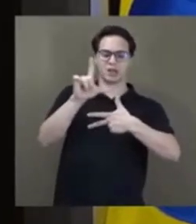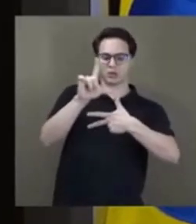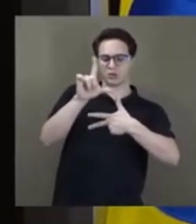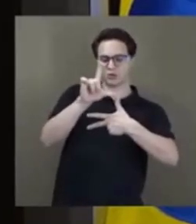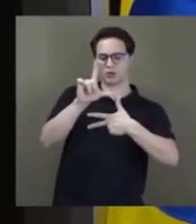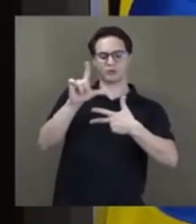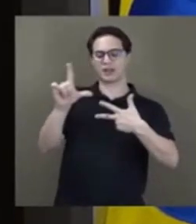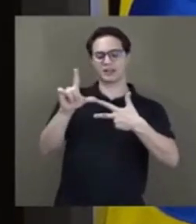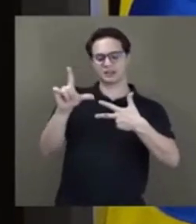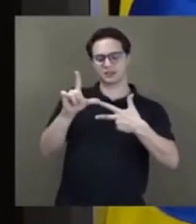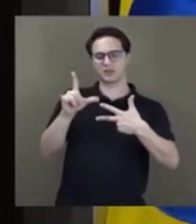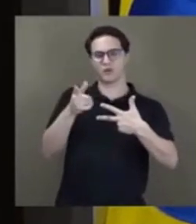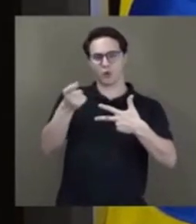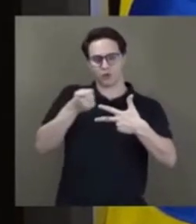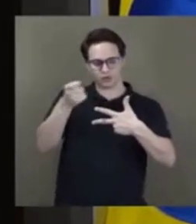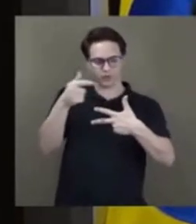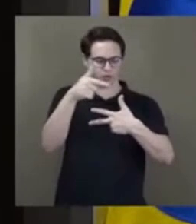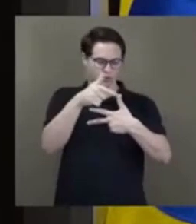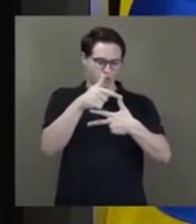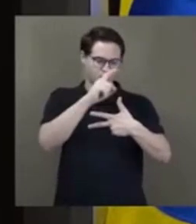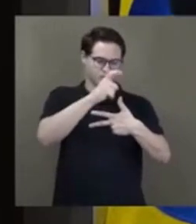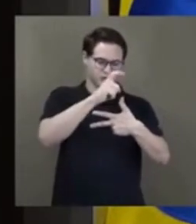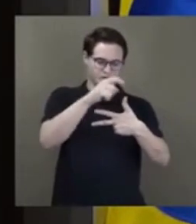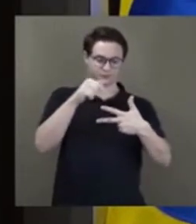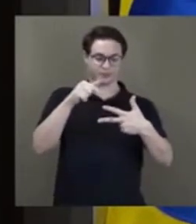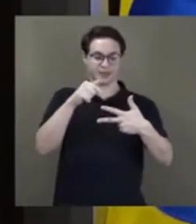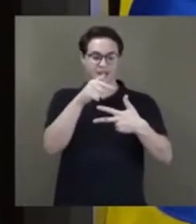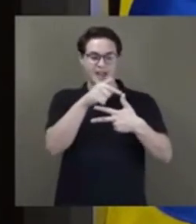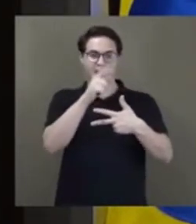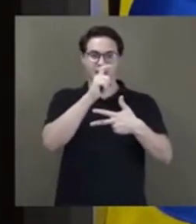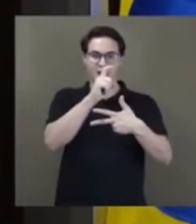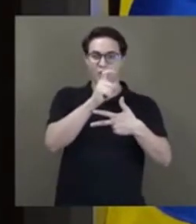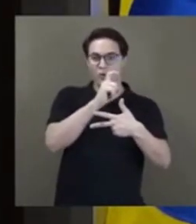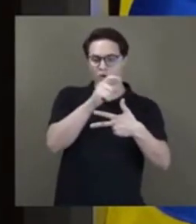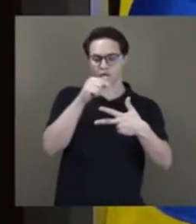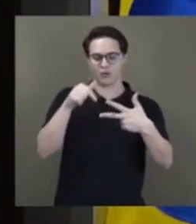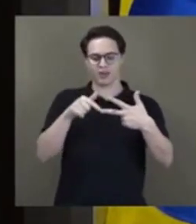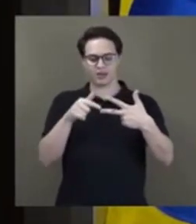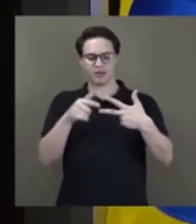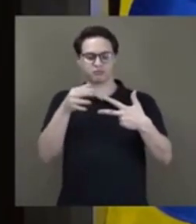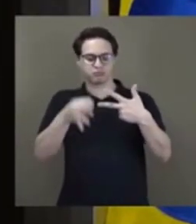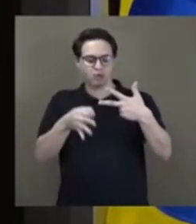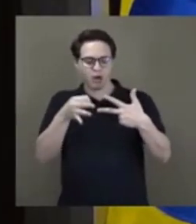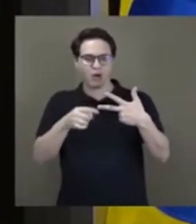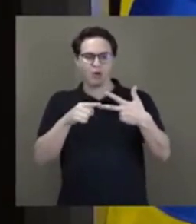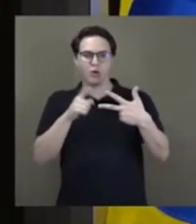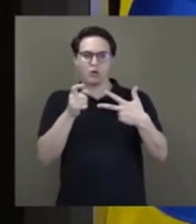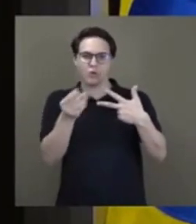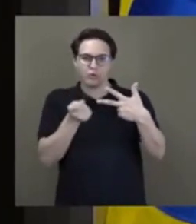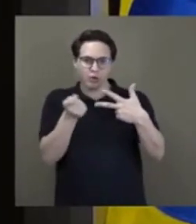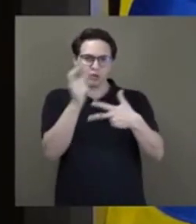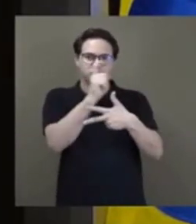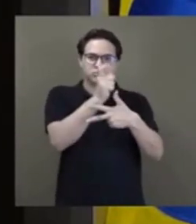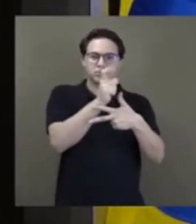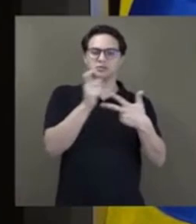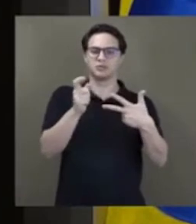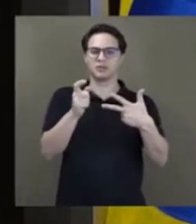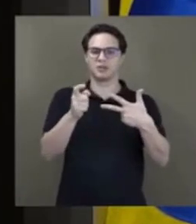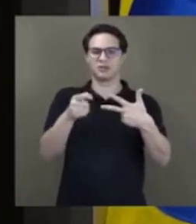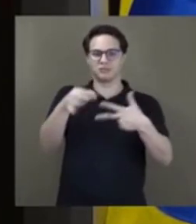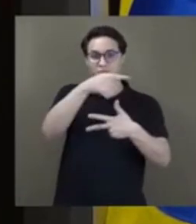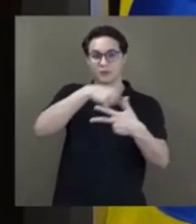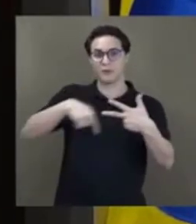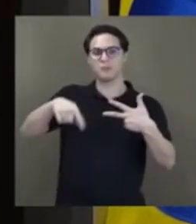é inerente à lógica constitucional que nós elegemos desde o alvorecer da República.